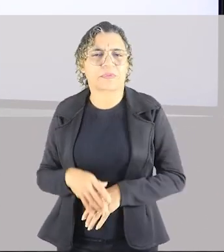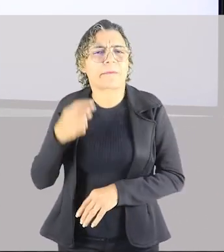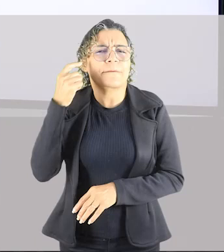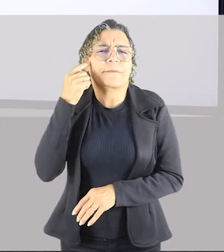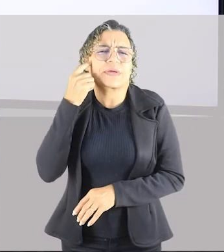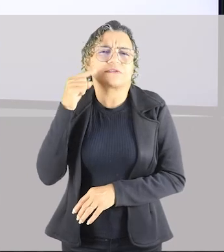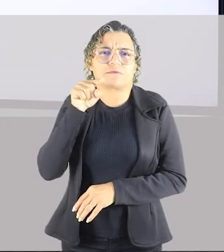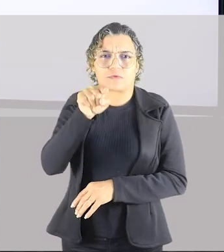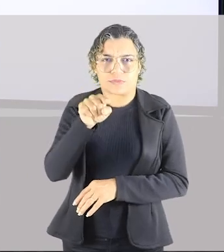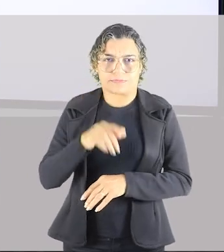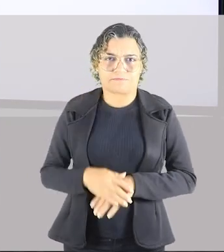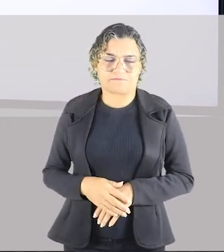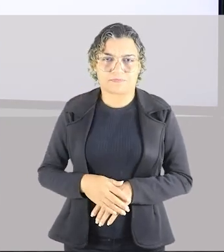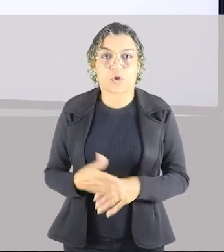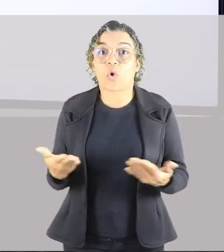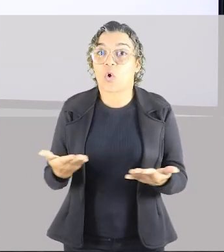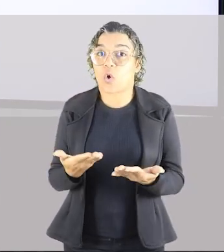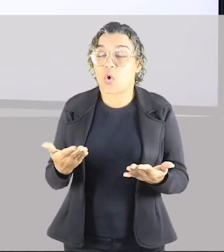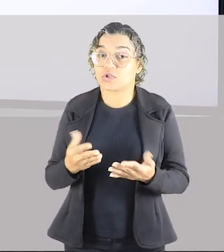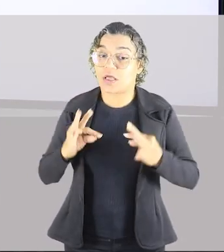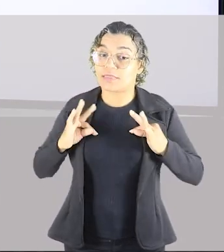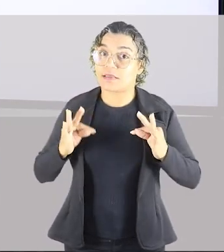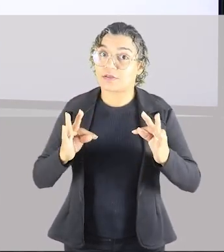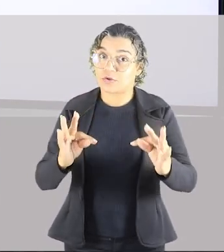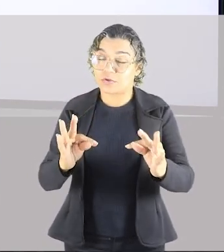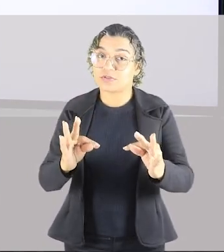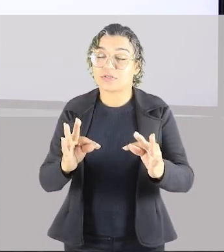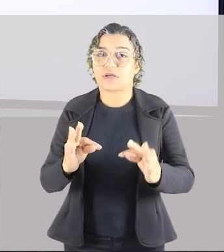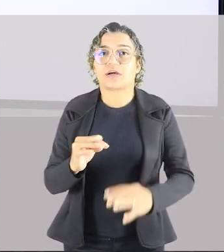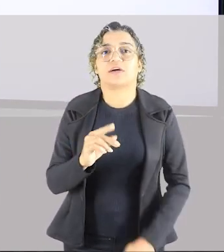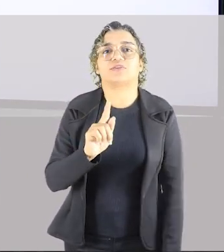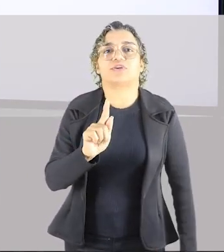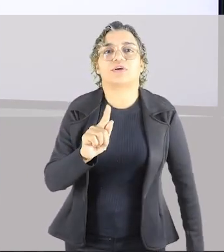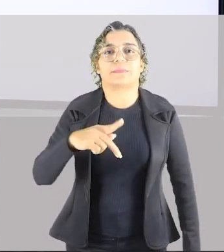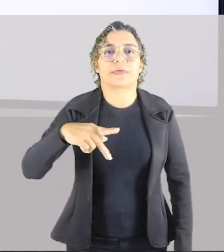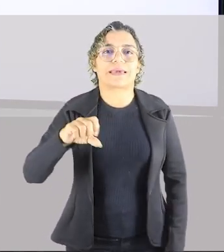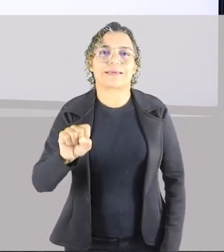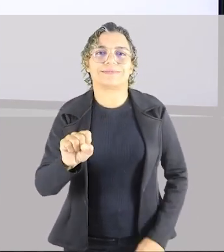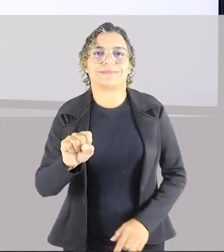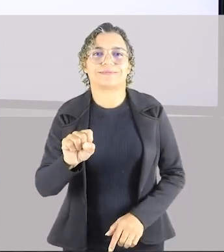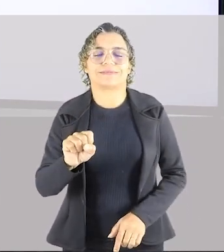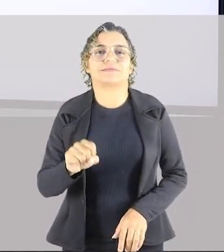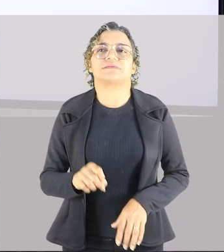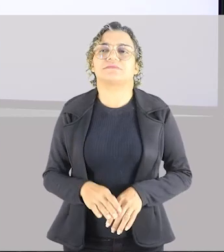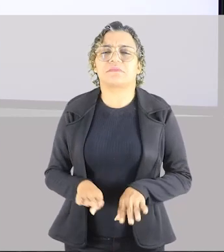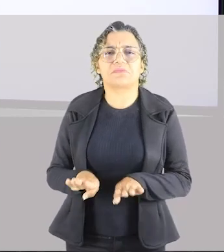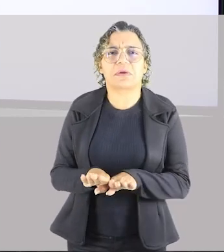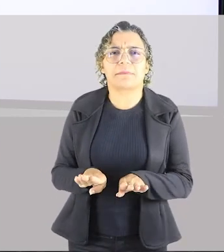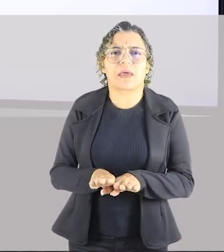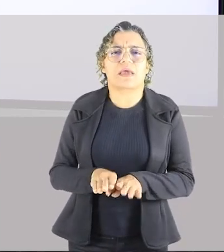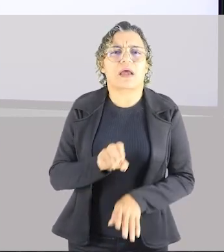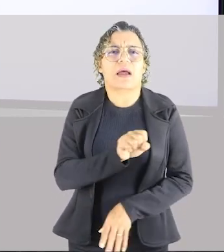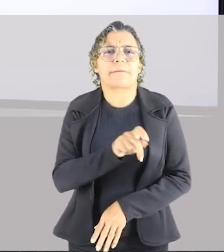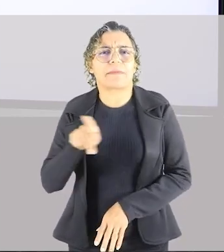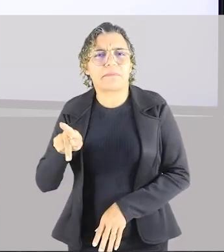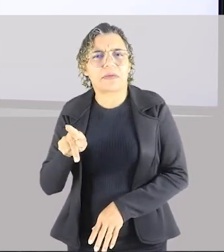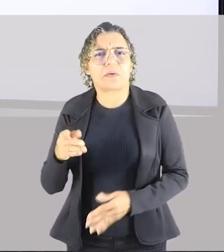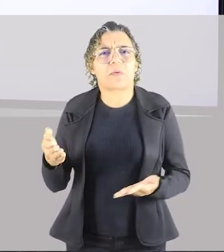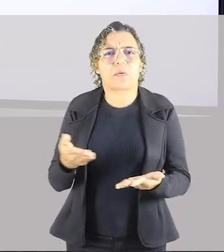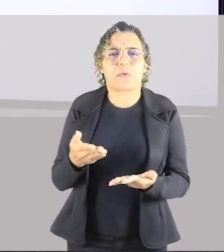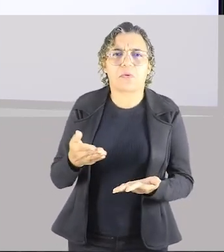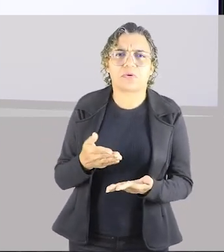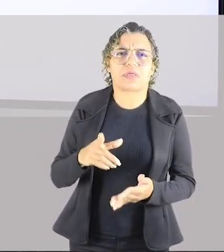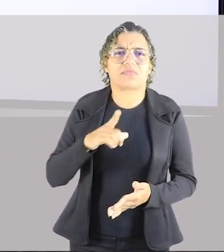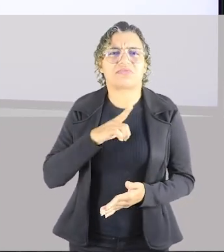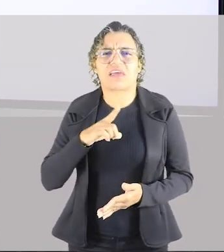você, aí na prática, hoje, tecnologias, por exemplo, de GPS, ou, por exemplo, os famosos aplicativos hoje,